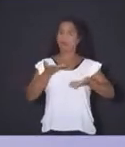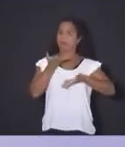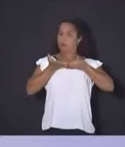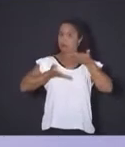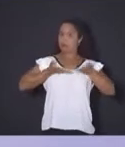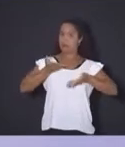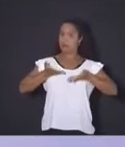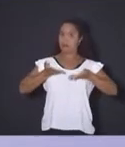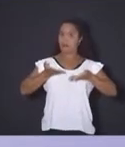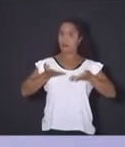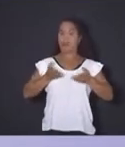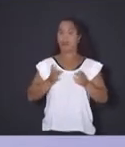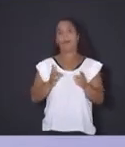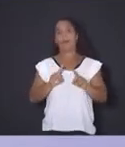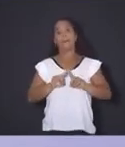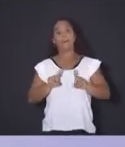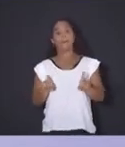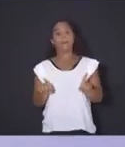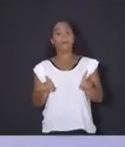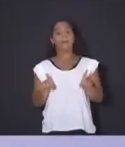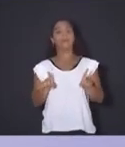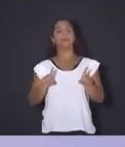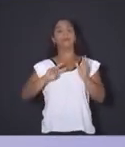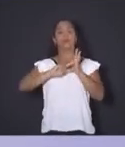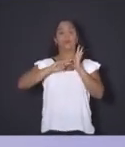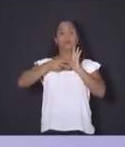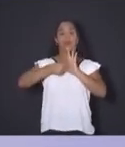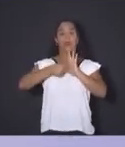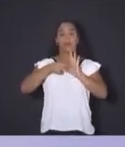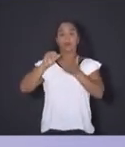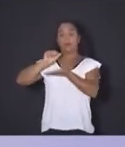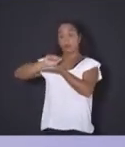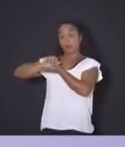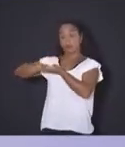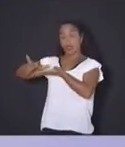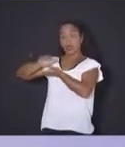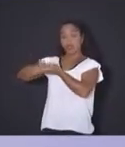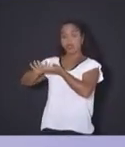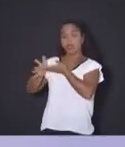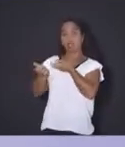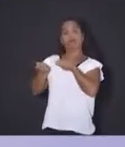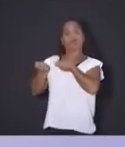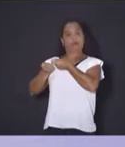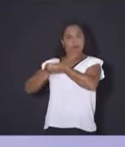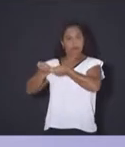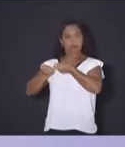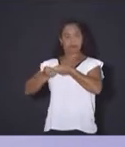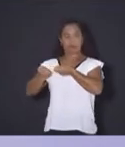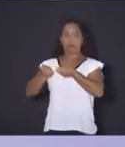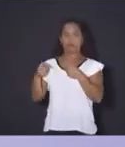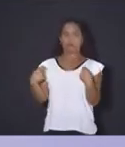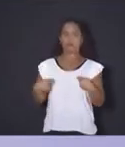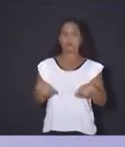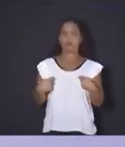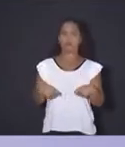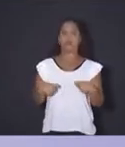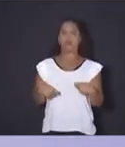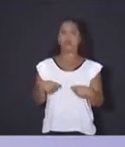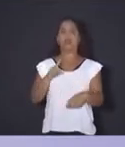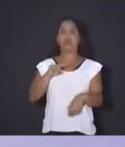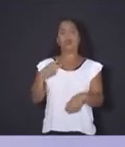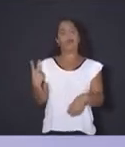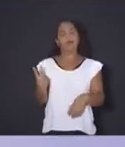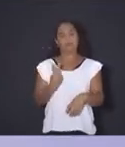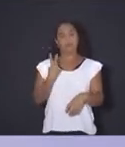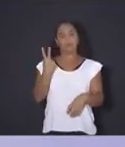austeridade ou seja manter os seus gastos sob controle é um comportamento valorado